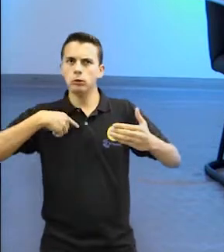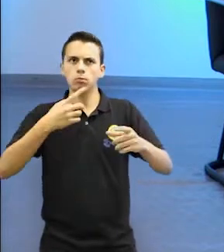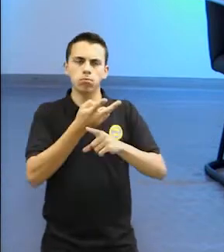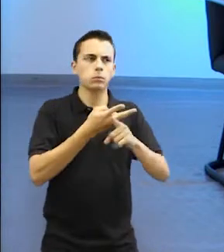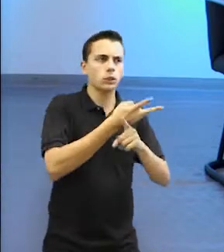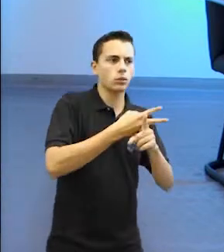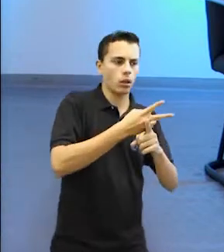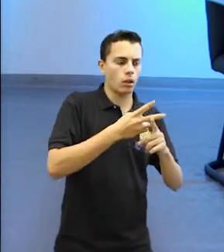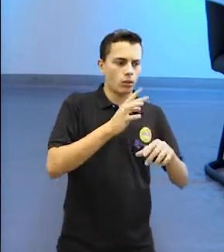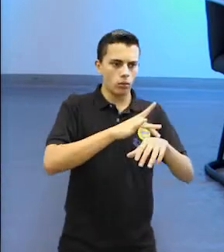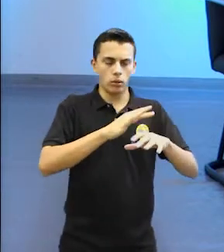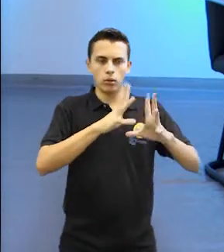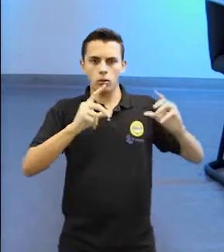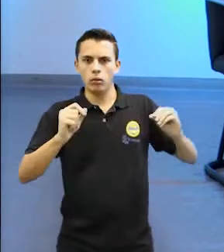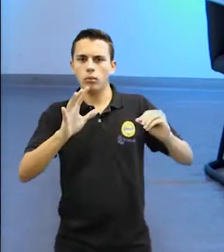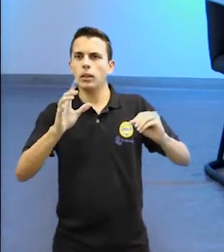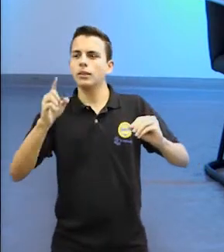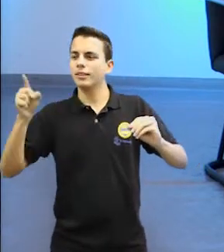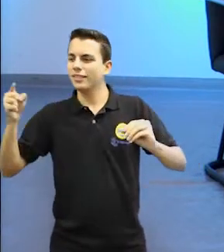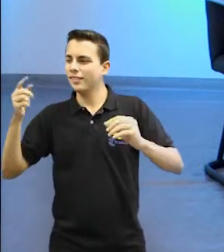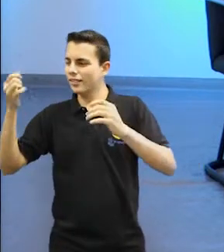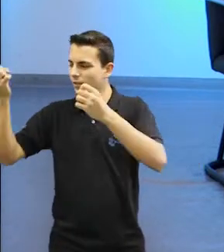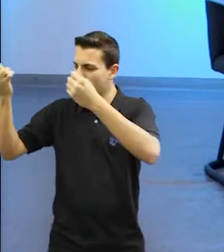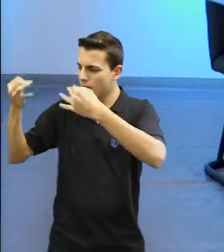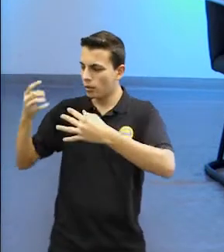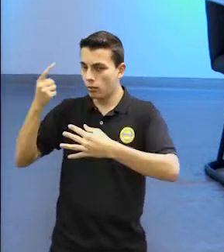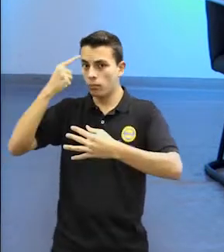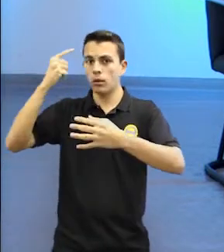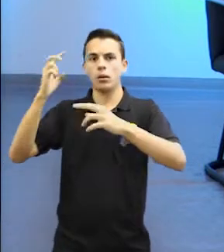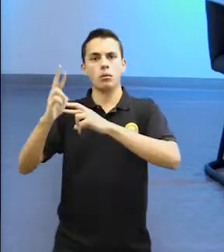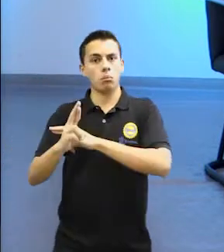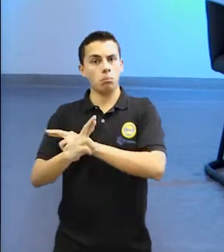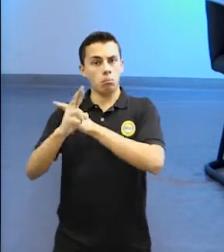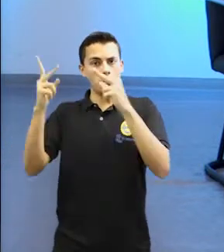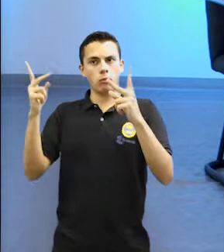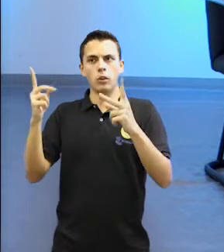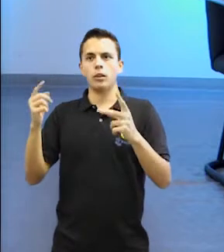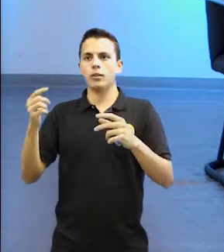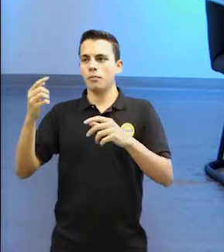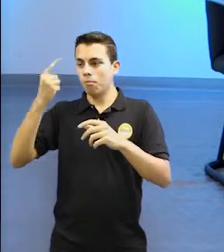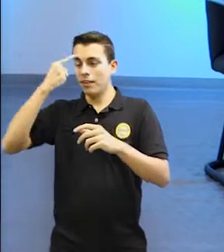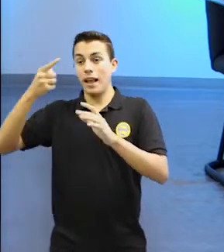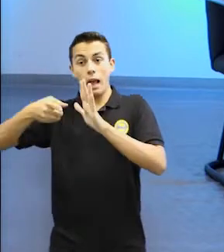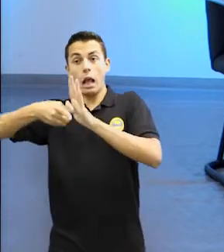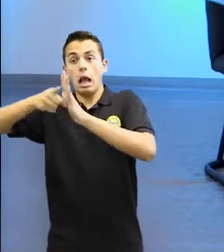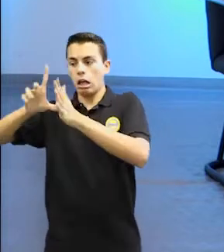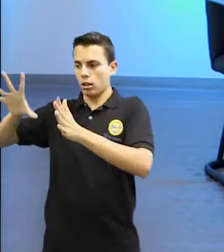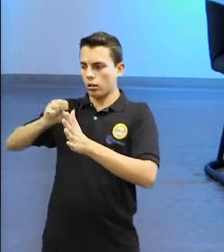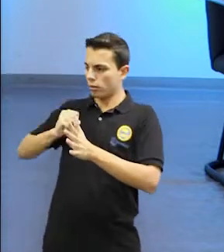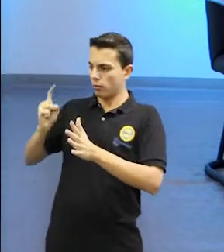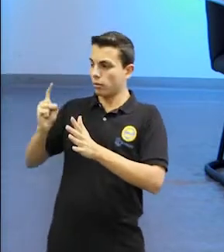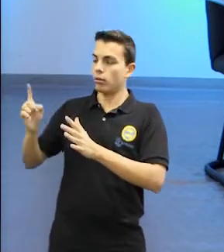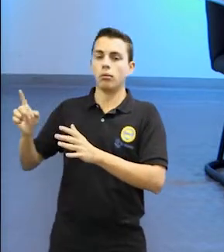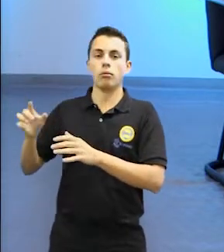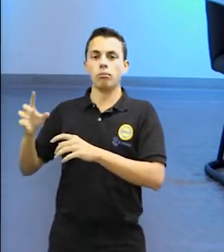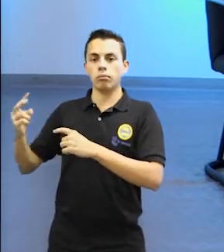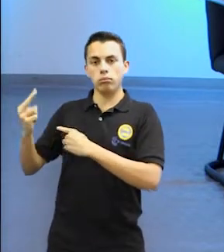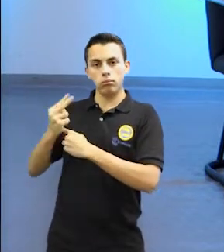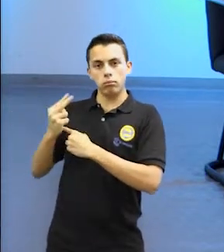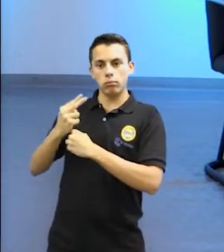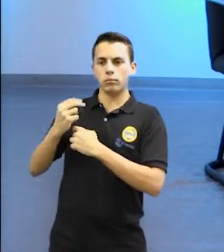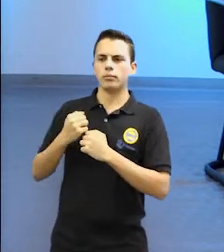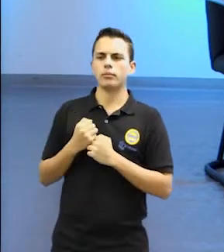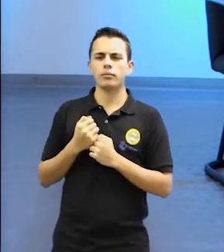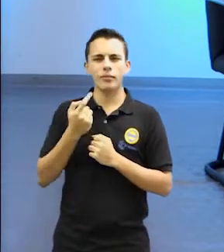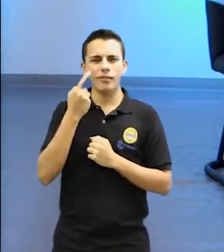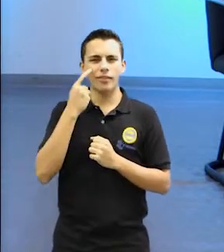diferente. Sim. É a prevenção mesmo, né? Que eu acho que é incrível a prevenção. Eu queria já chamar o site do